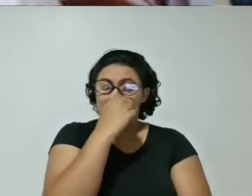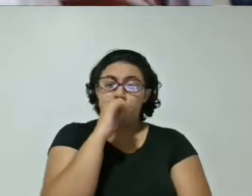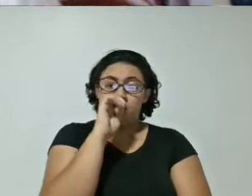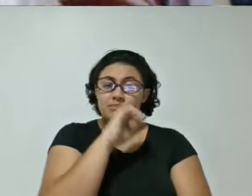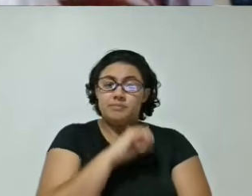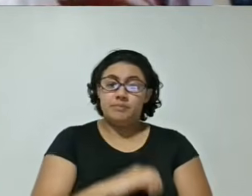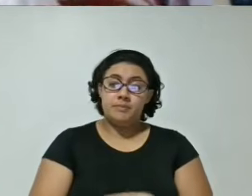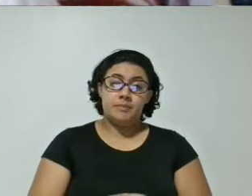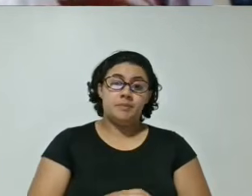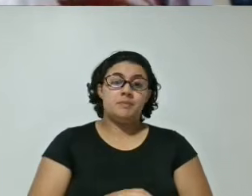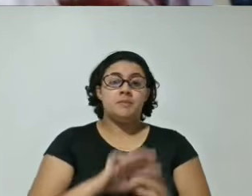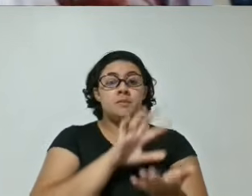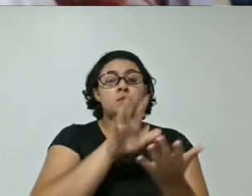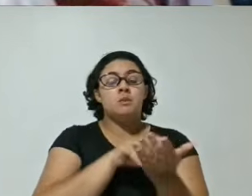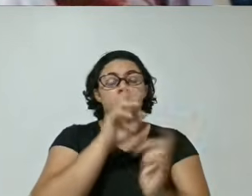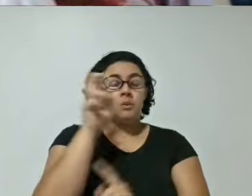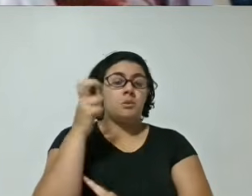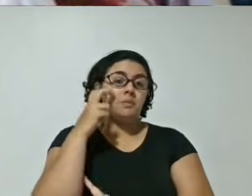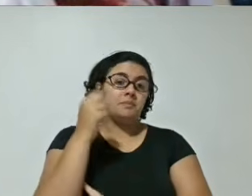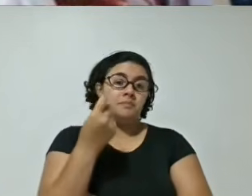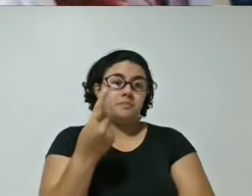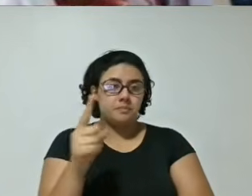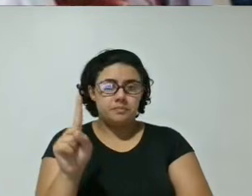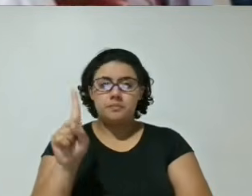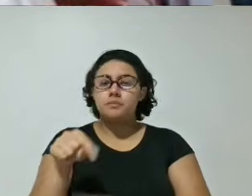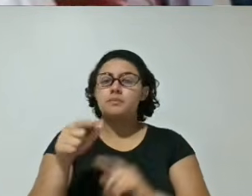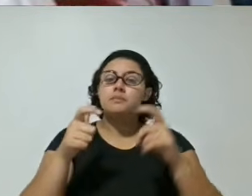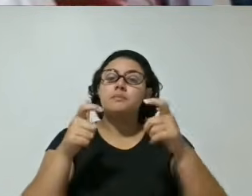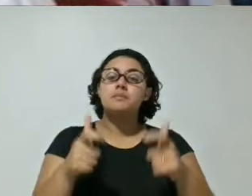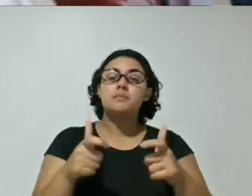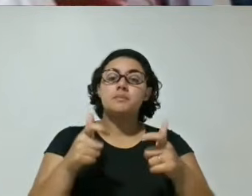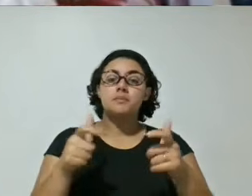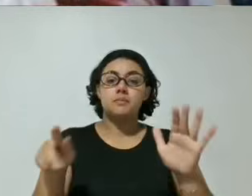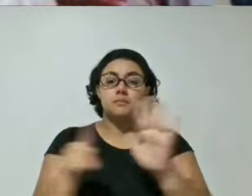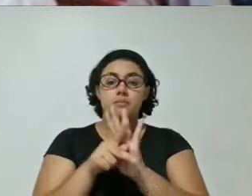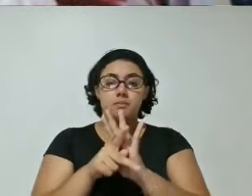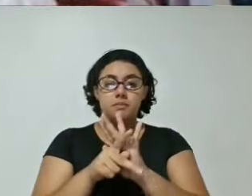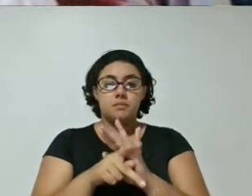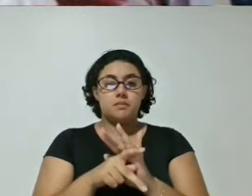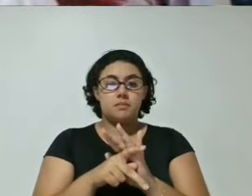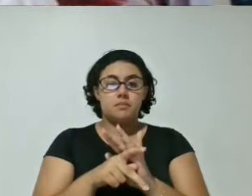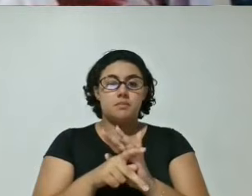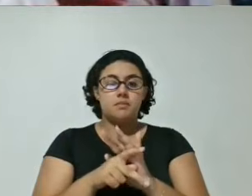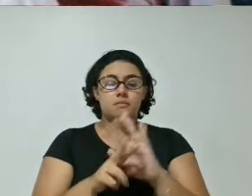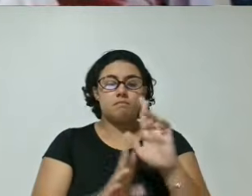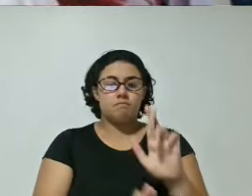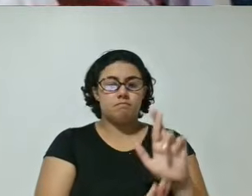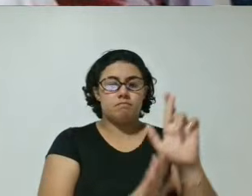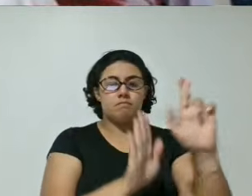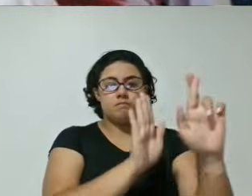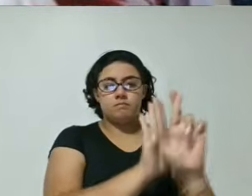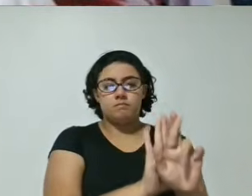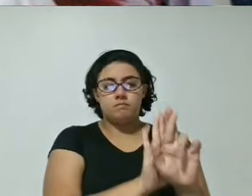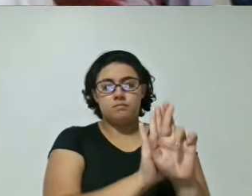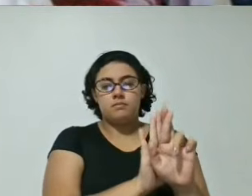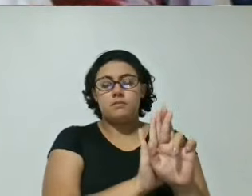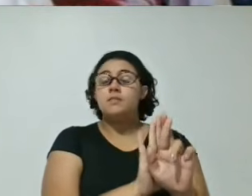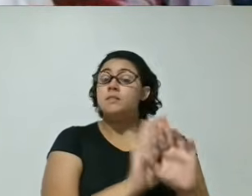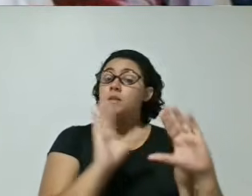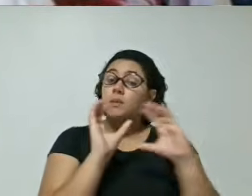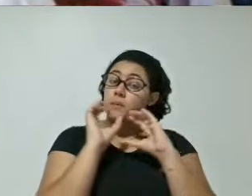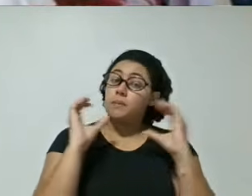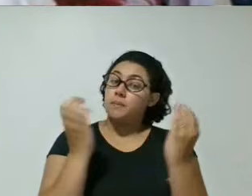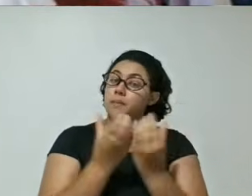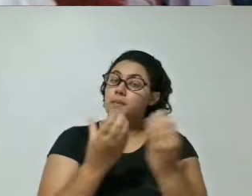O Centro Cultural São Bernardo é esse lugar, né, de muito representativo para a comunidade, uma comunidade.